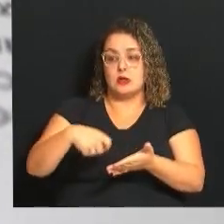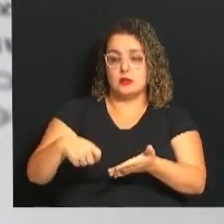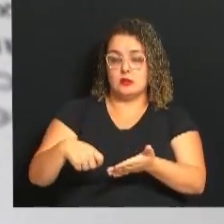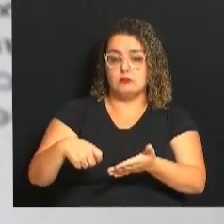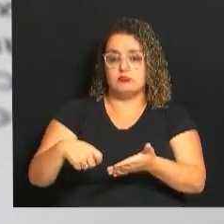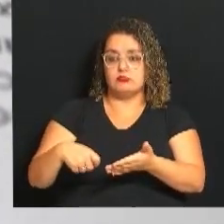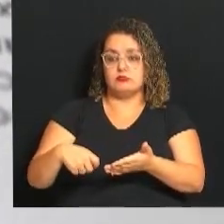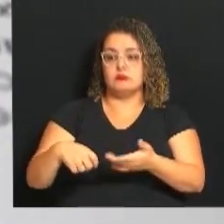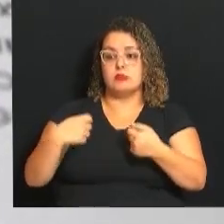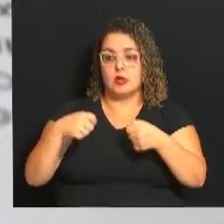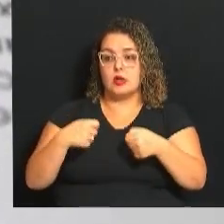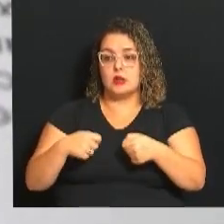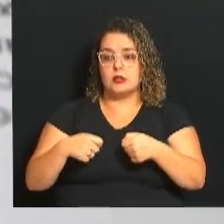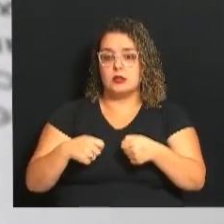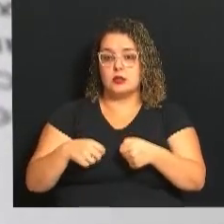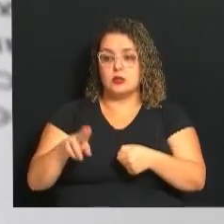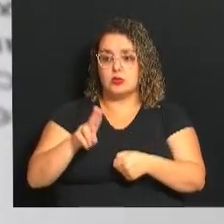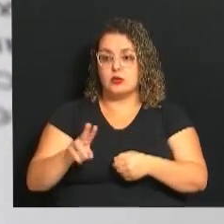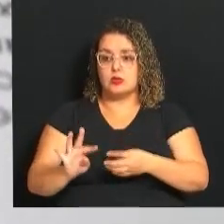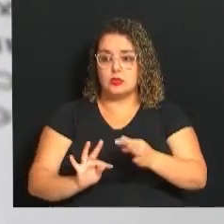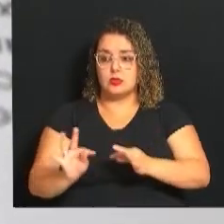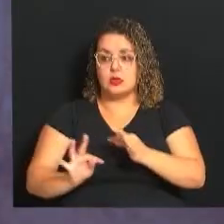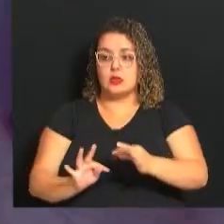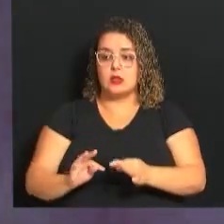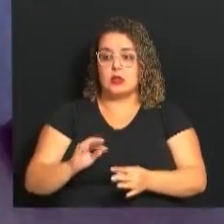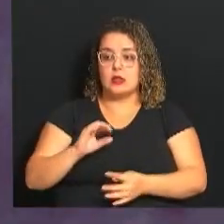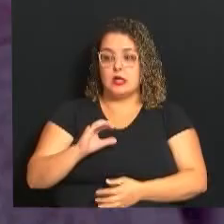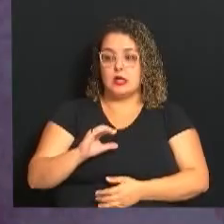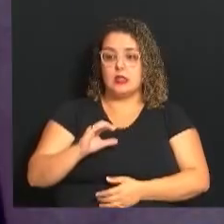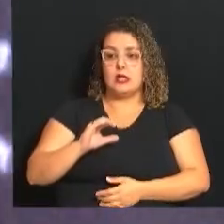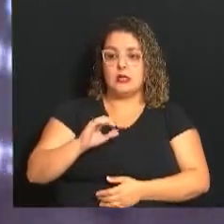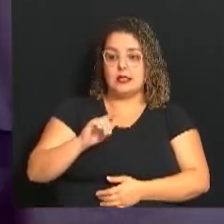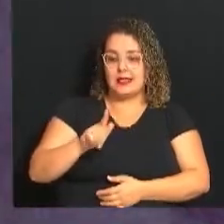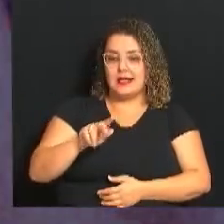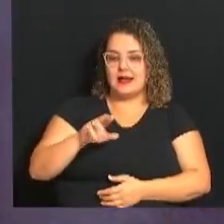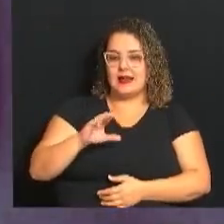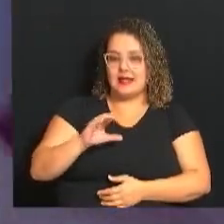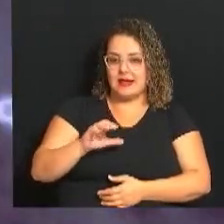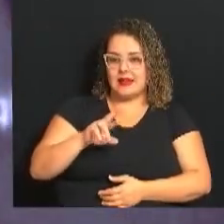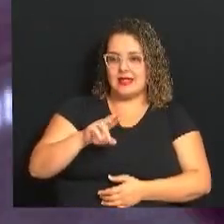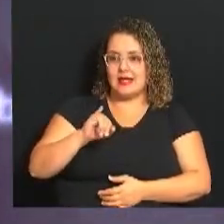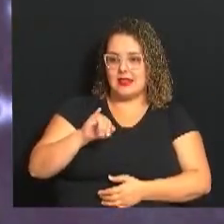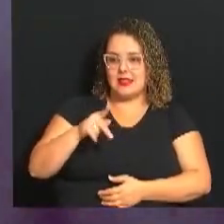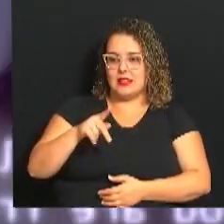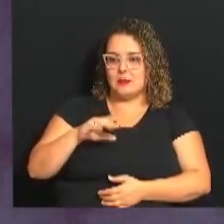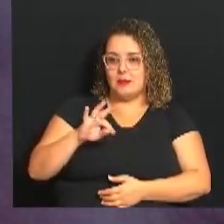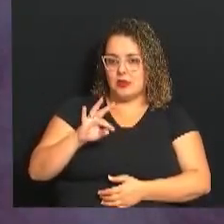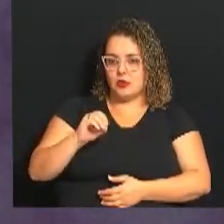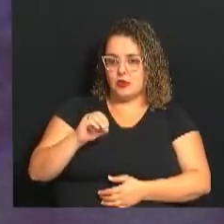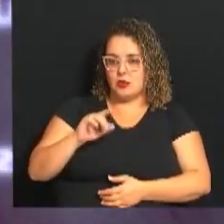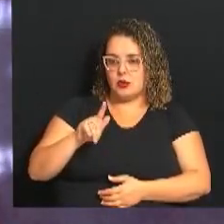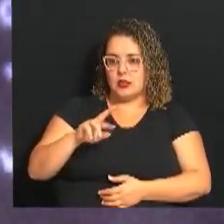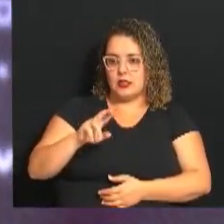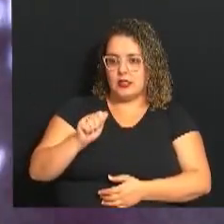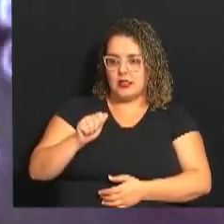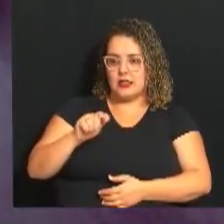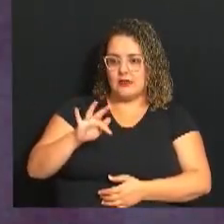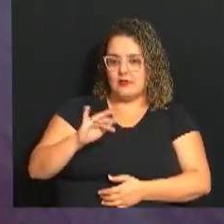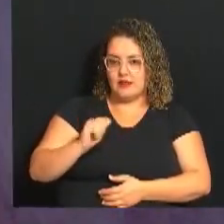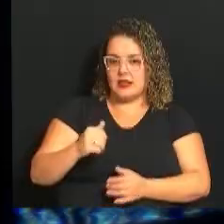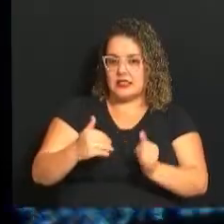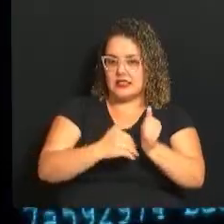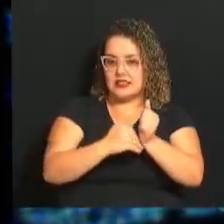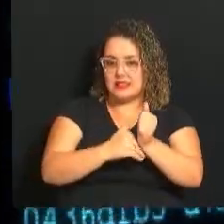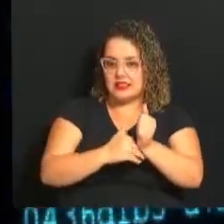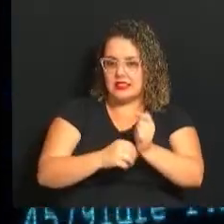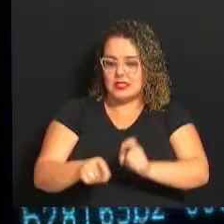assinaturas eletrônicas devem utilizar técnicas de criptografia verificáveis por meio de suas chaves pública e